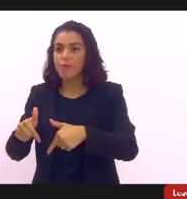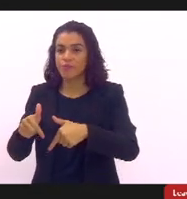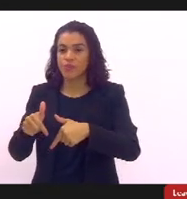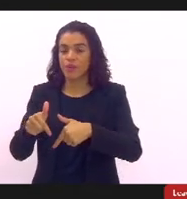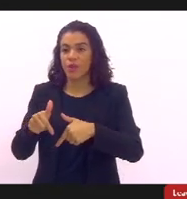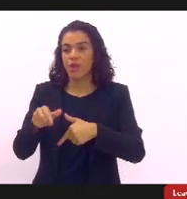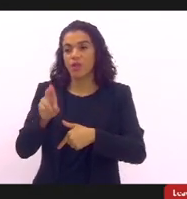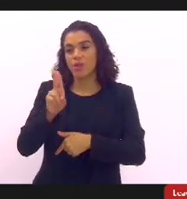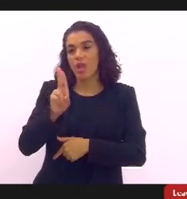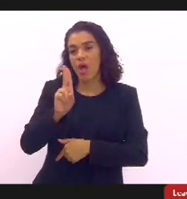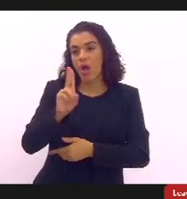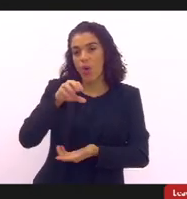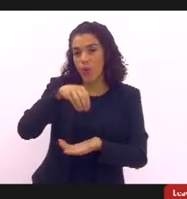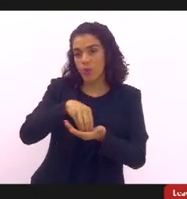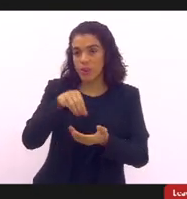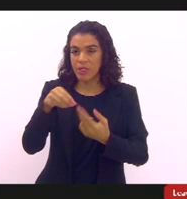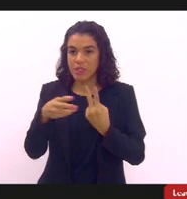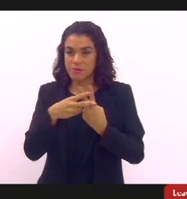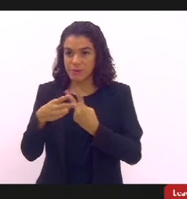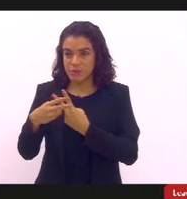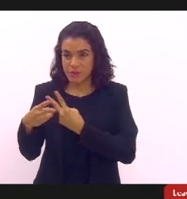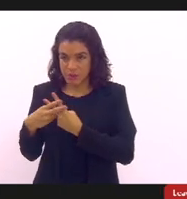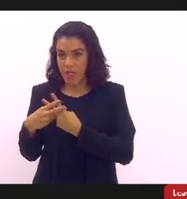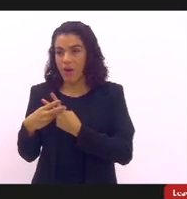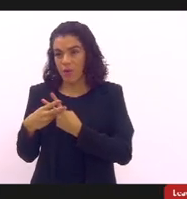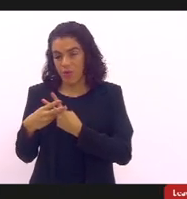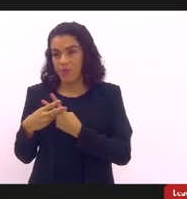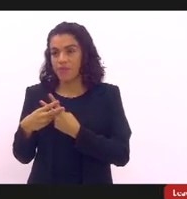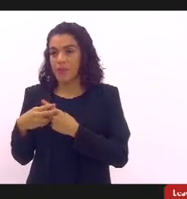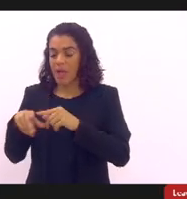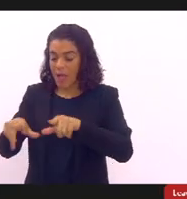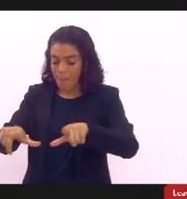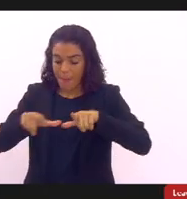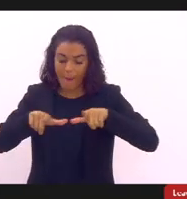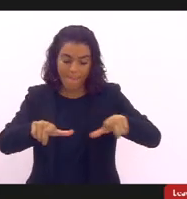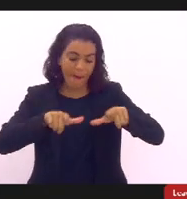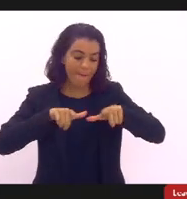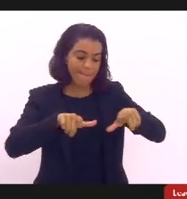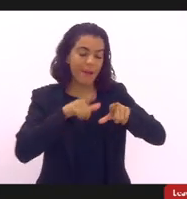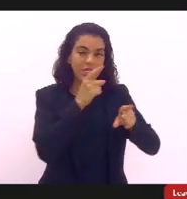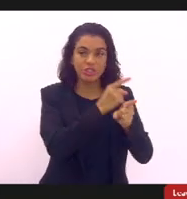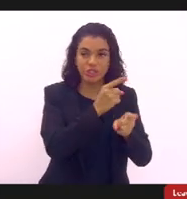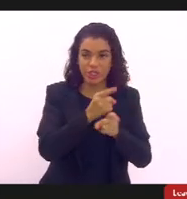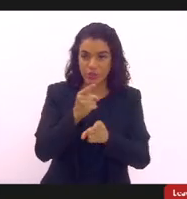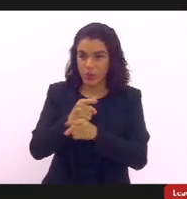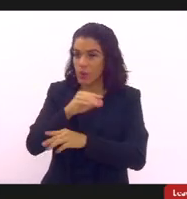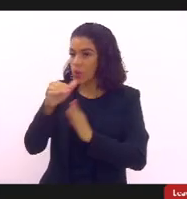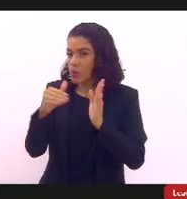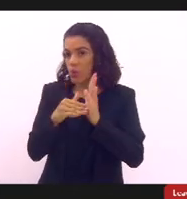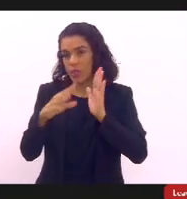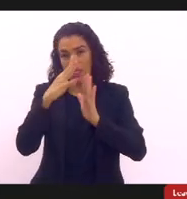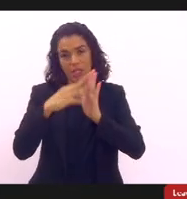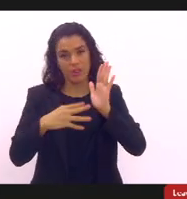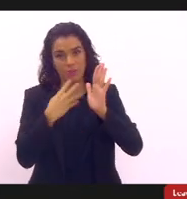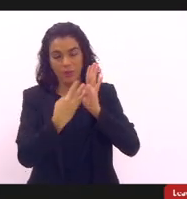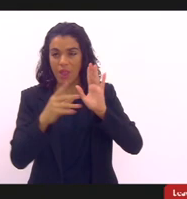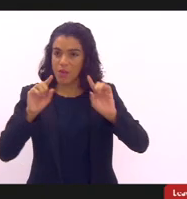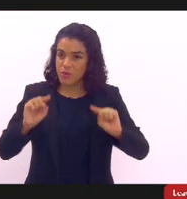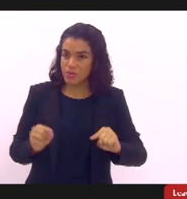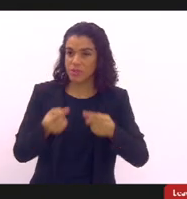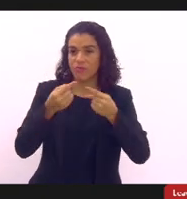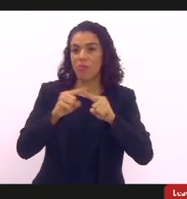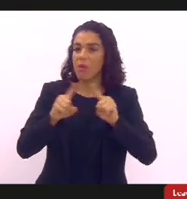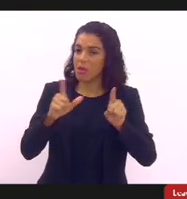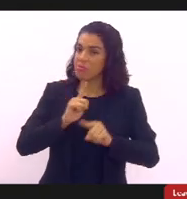aqui mencionado pela doutora Alexandra, captação, diagnóstico, comunicação, isso tudo está previsto dentro do plano, que é um desafio, mas que